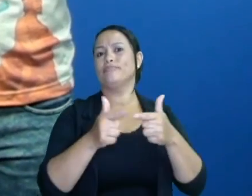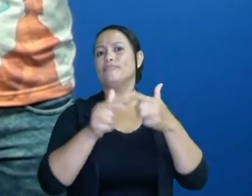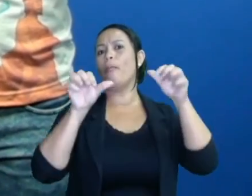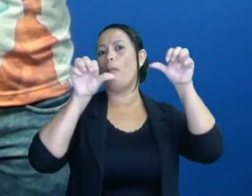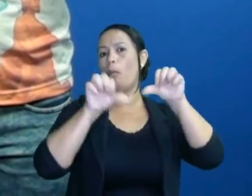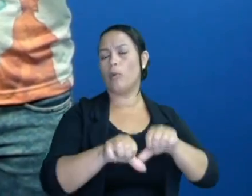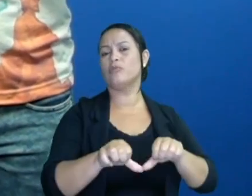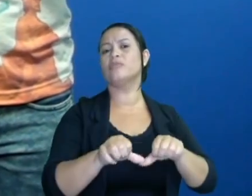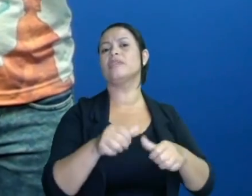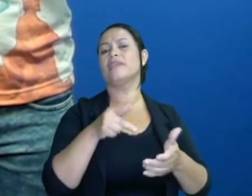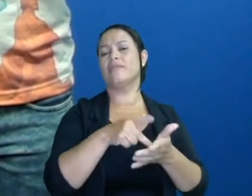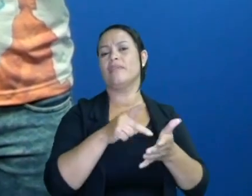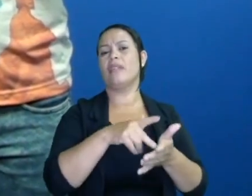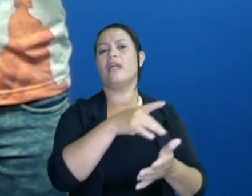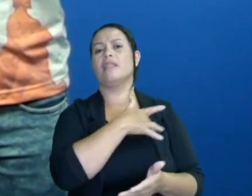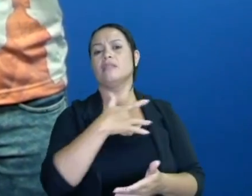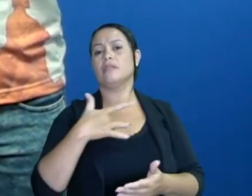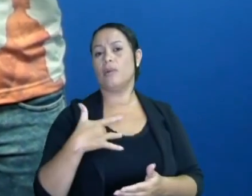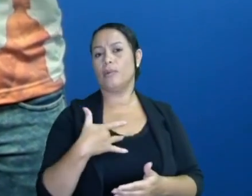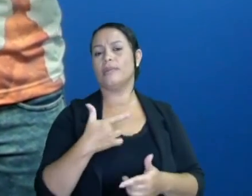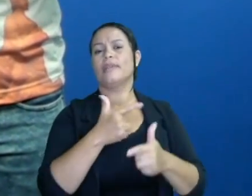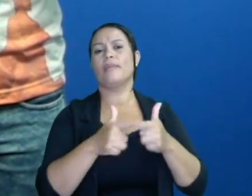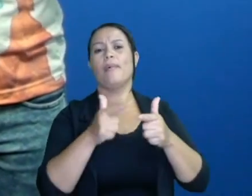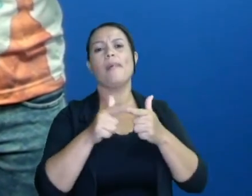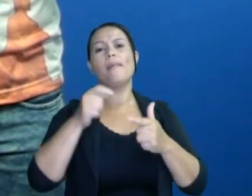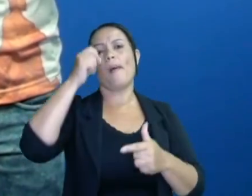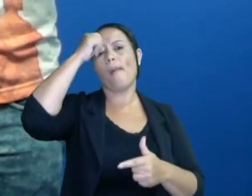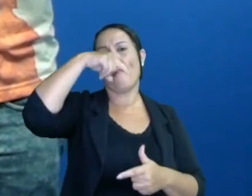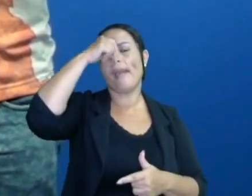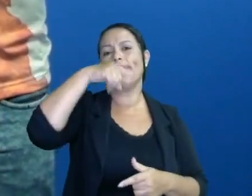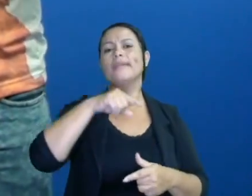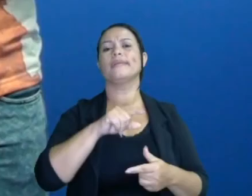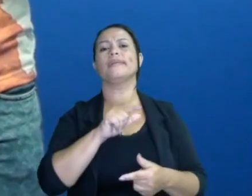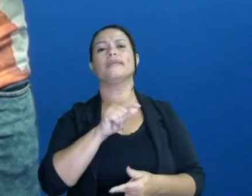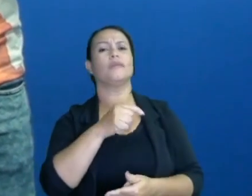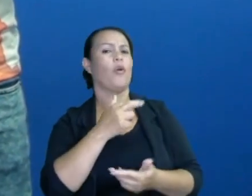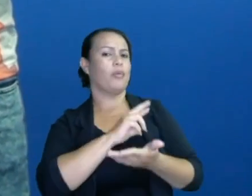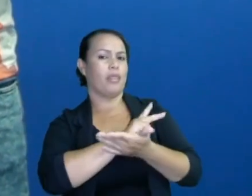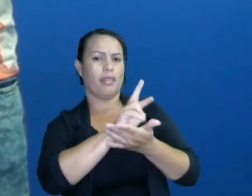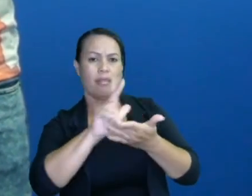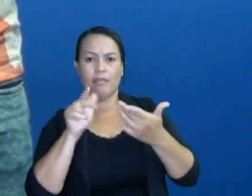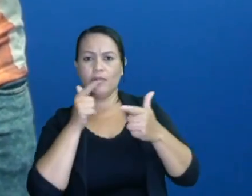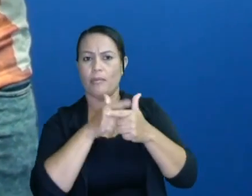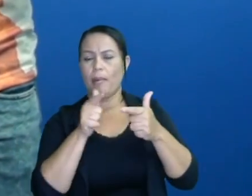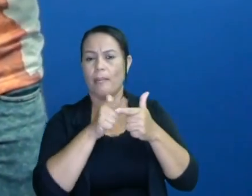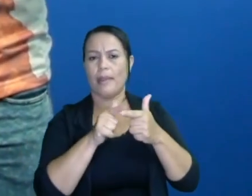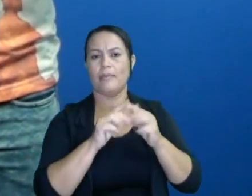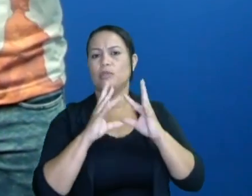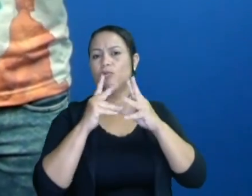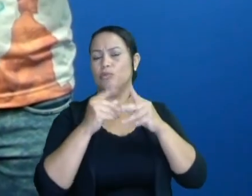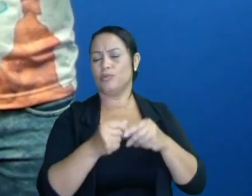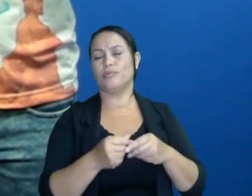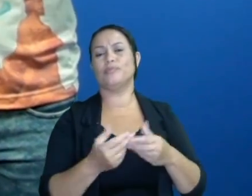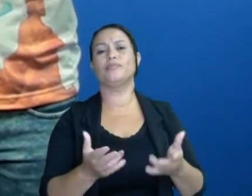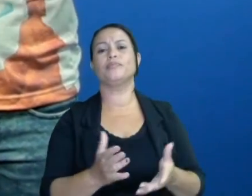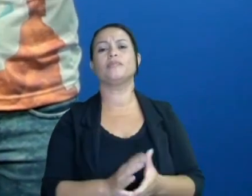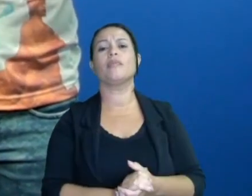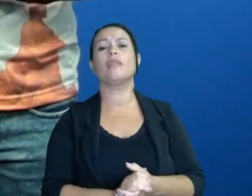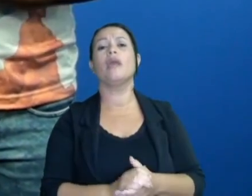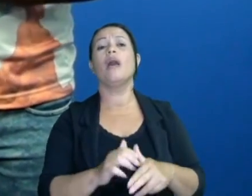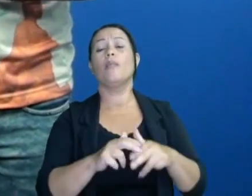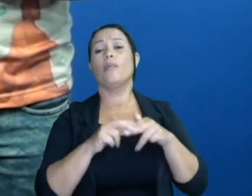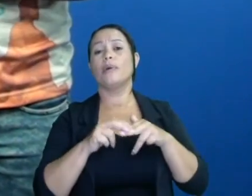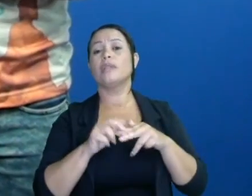em nossa saúde, causando rinites, sinusites, asmas, bronquites, pneumonites, enfim,